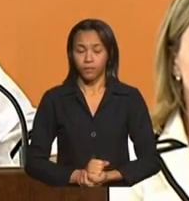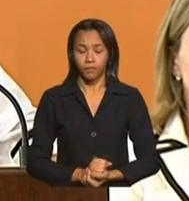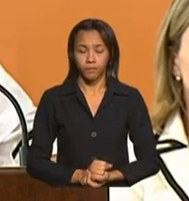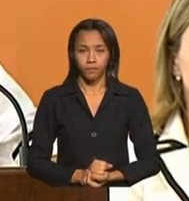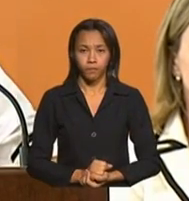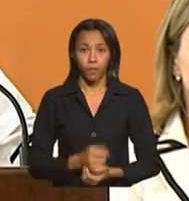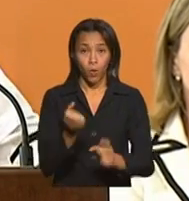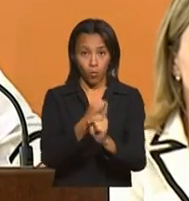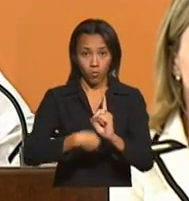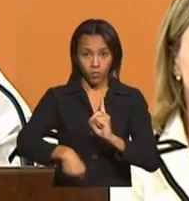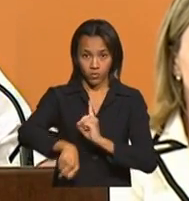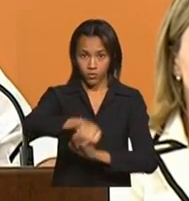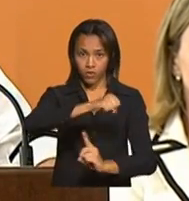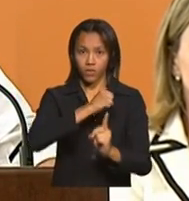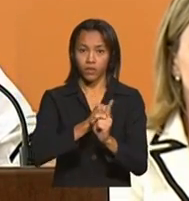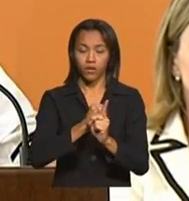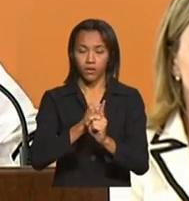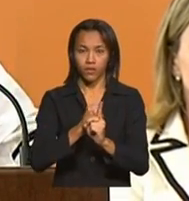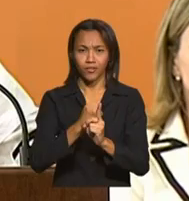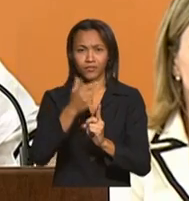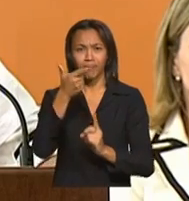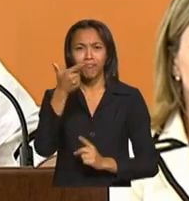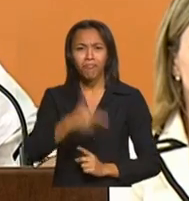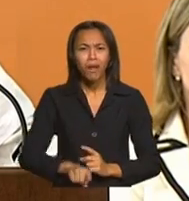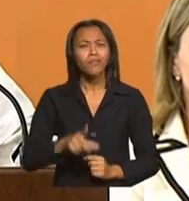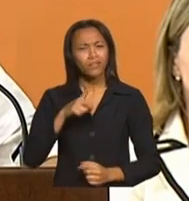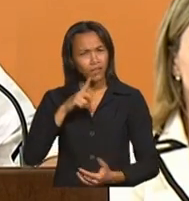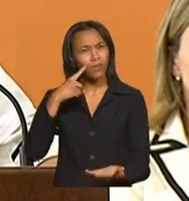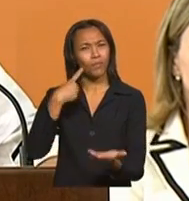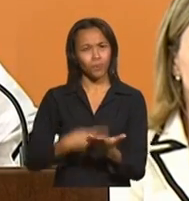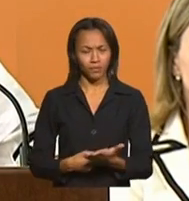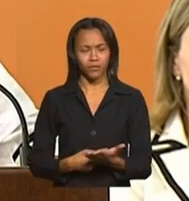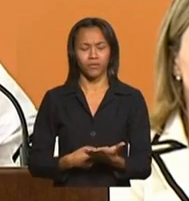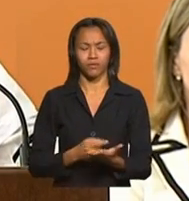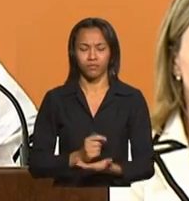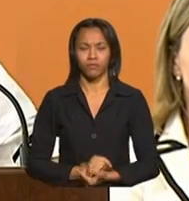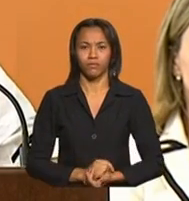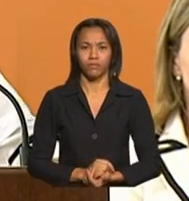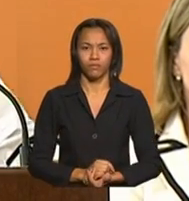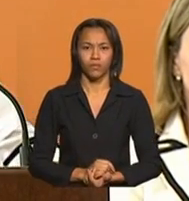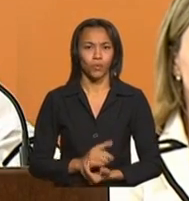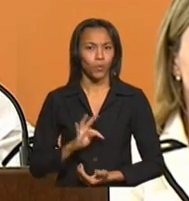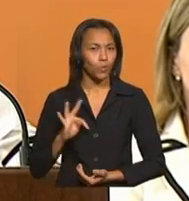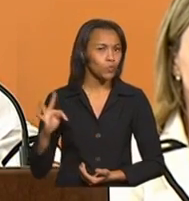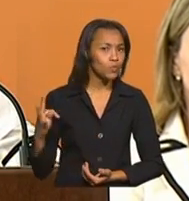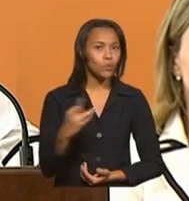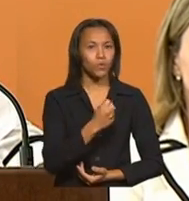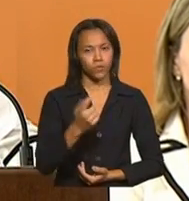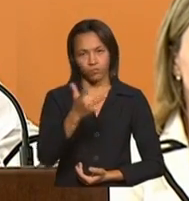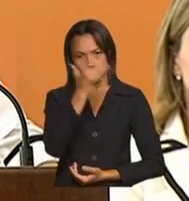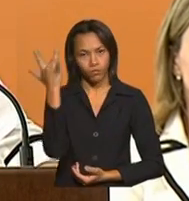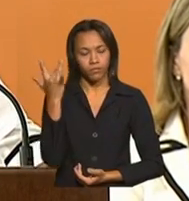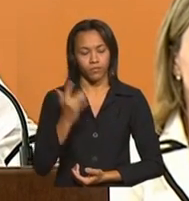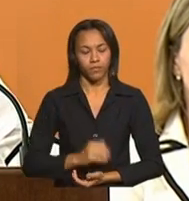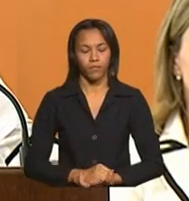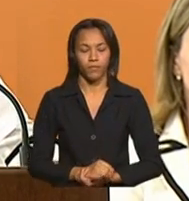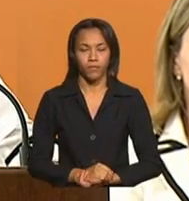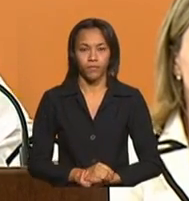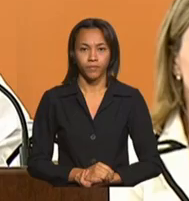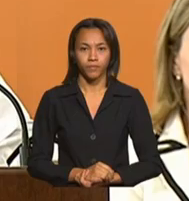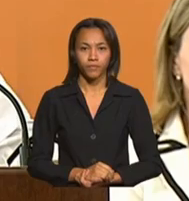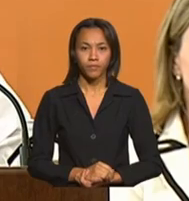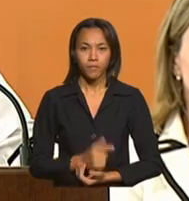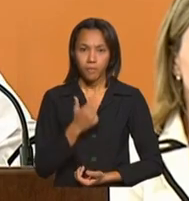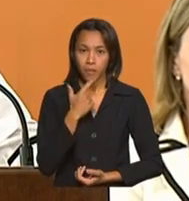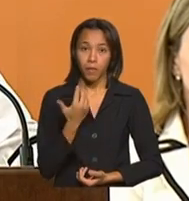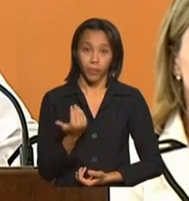uma sociedade mais comprometida com todos. Há